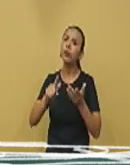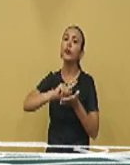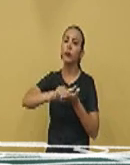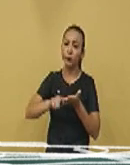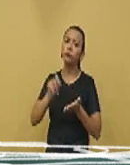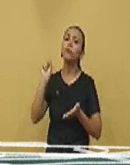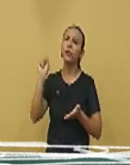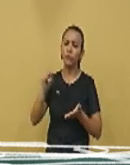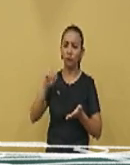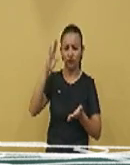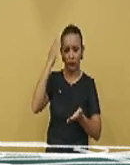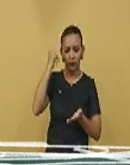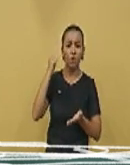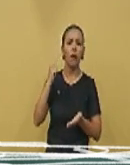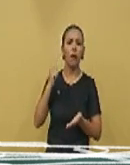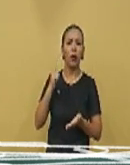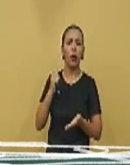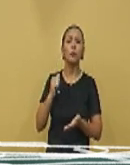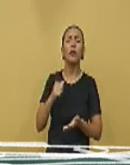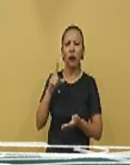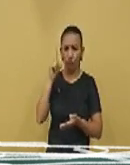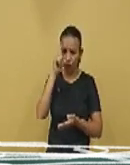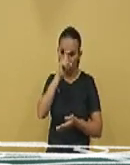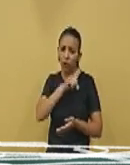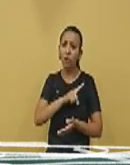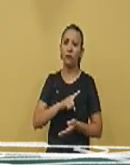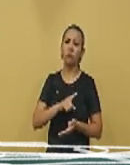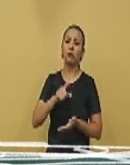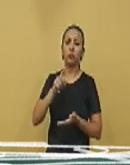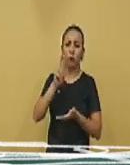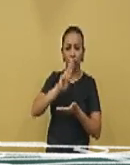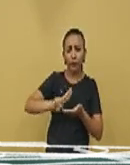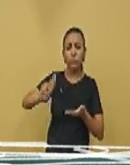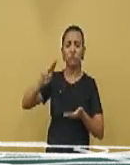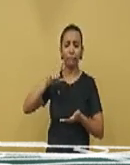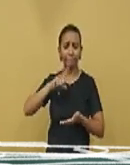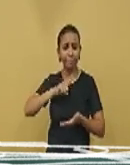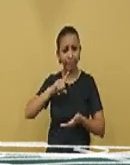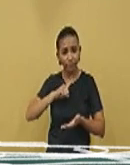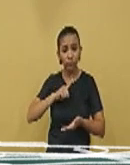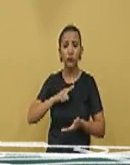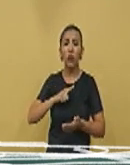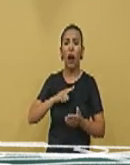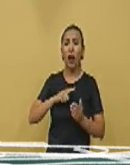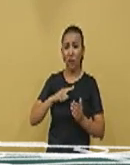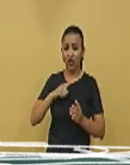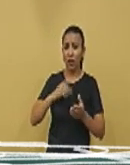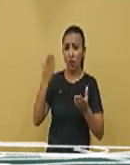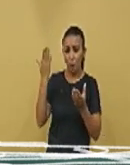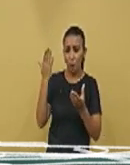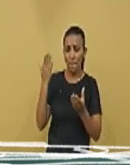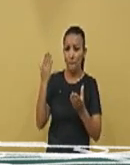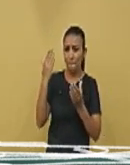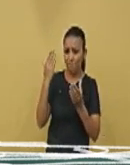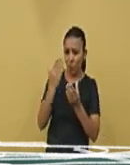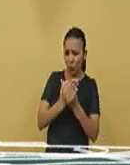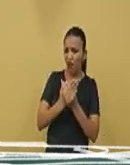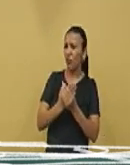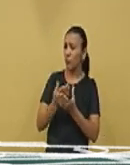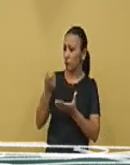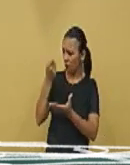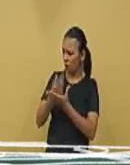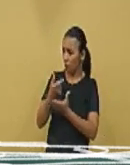Nós sabemos todos os desafios que a universidade possui, né? E são processos bastante complexos, né? De compra de